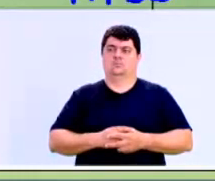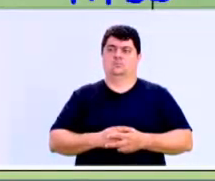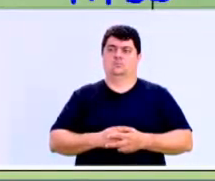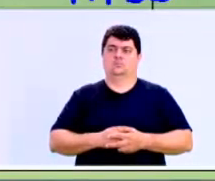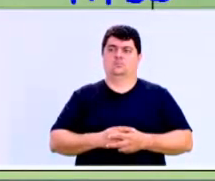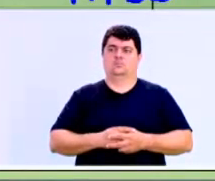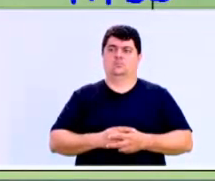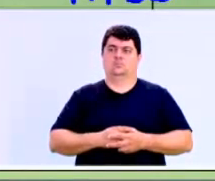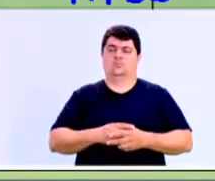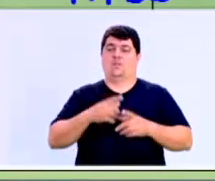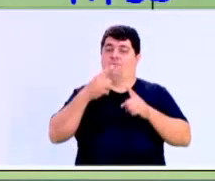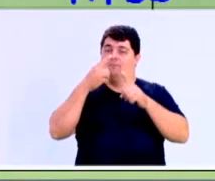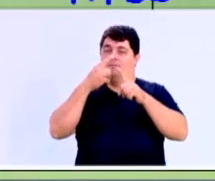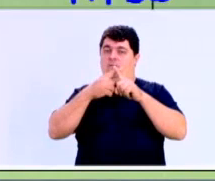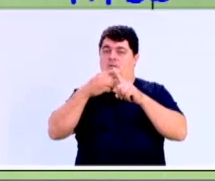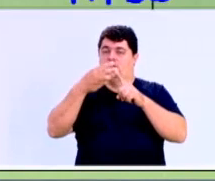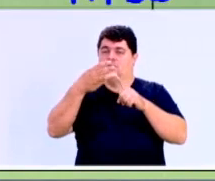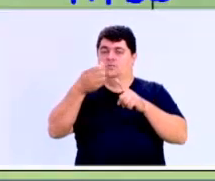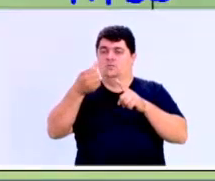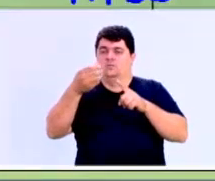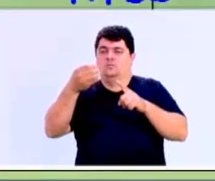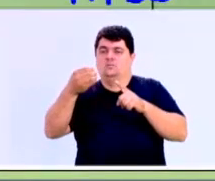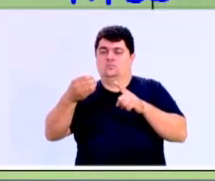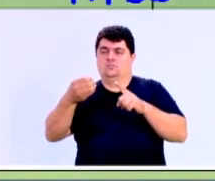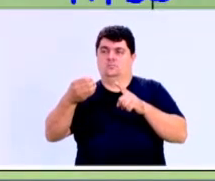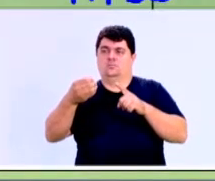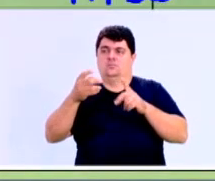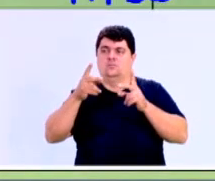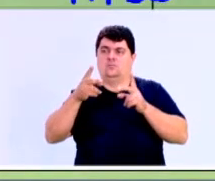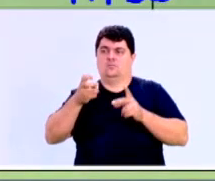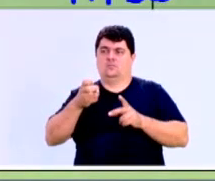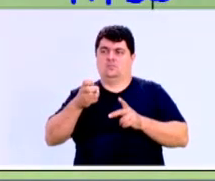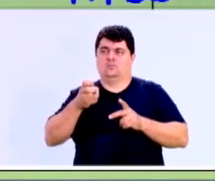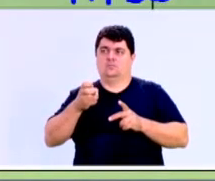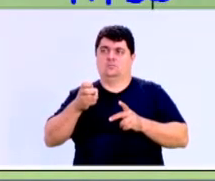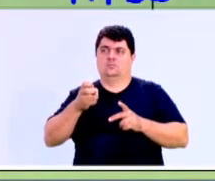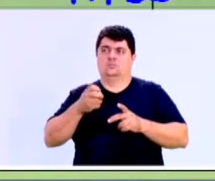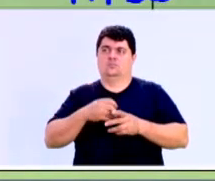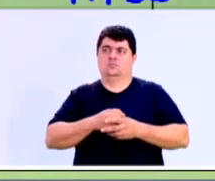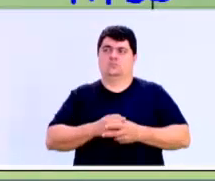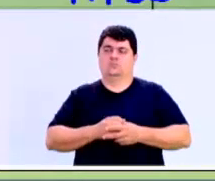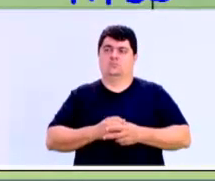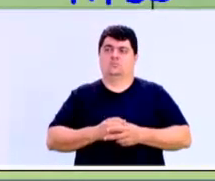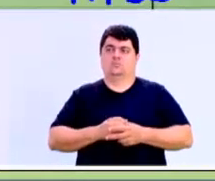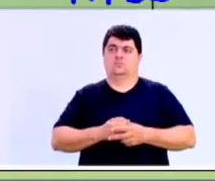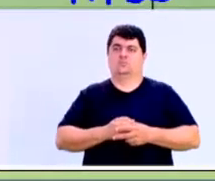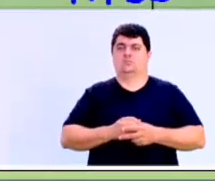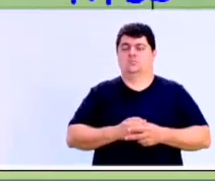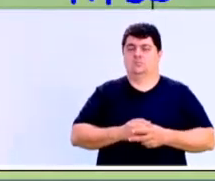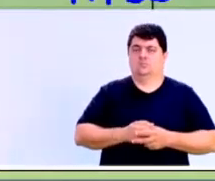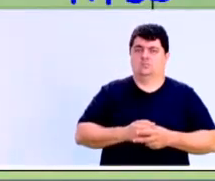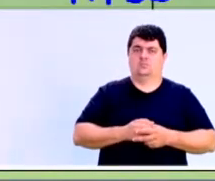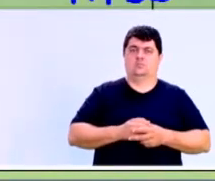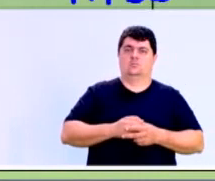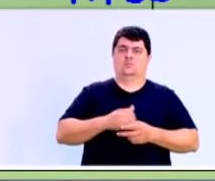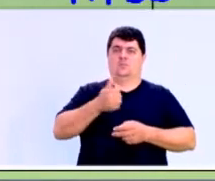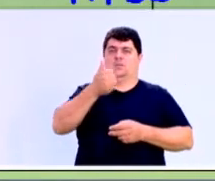0,039 vezes 360 é igual a... Estou transformando em dias, né? Dá quanto,